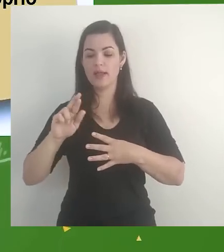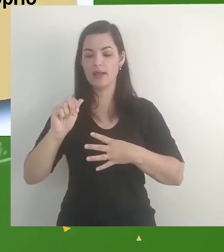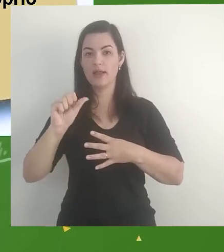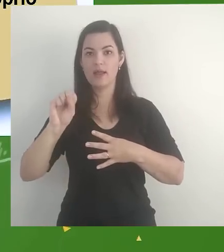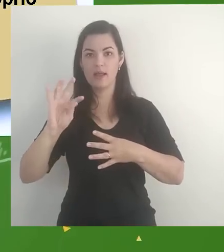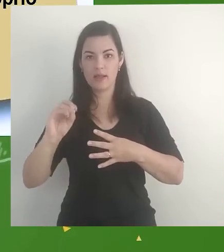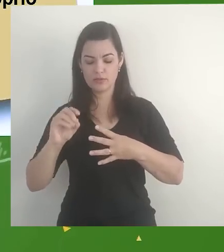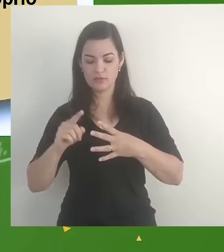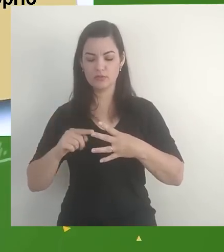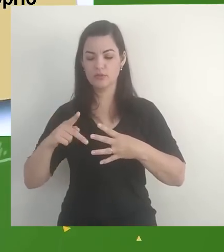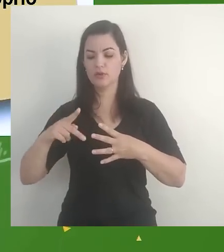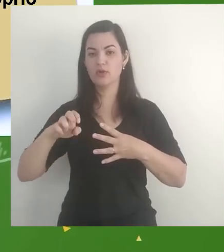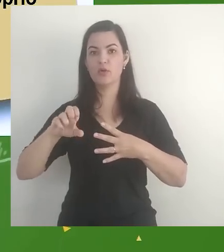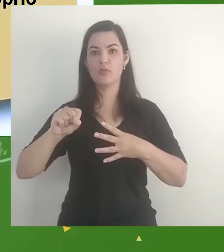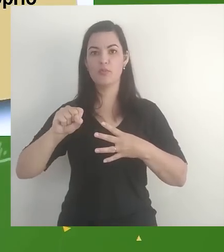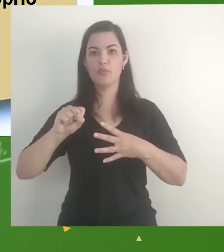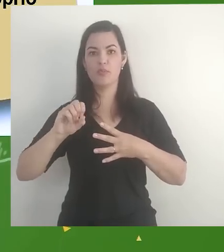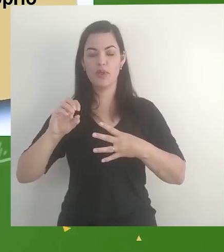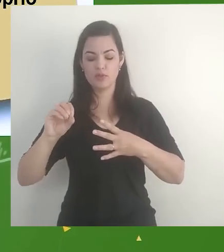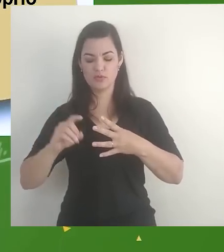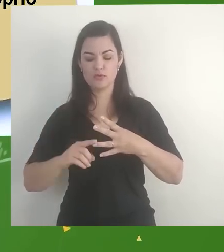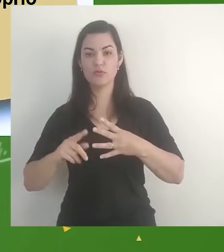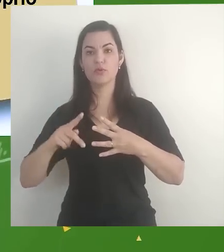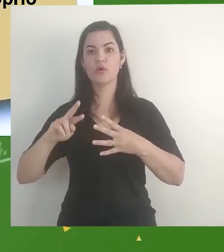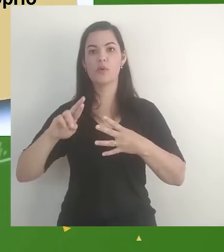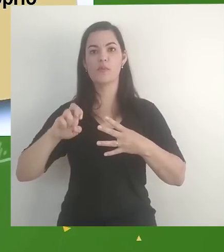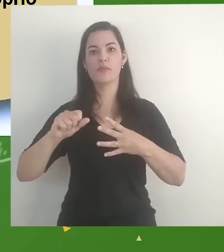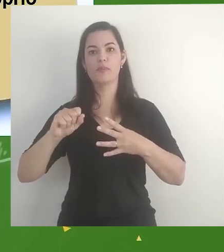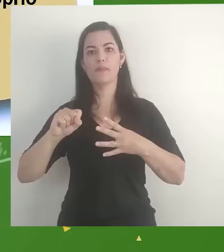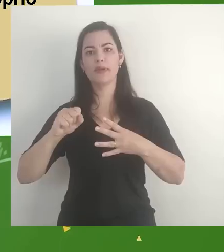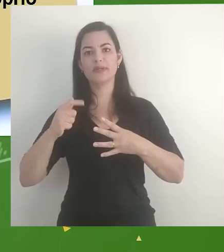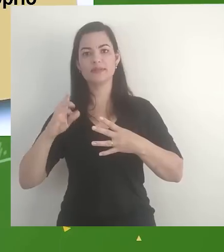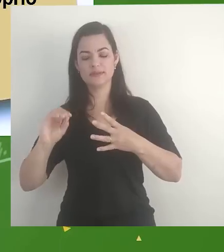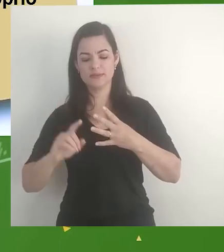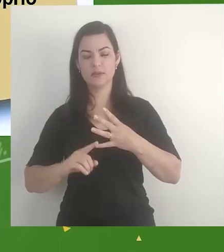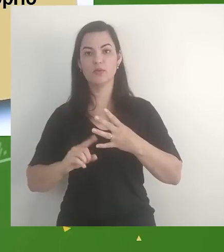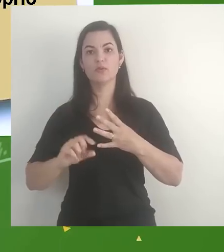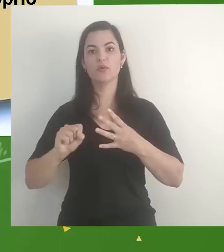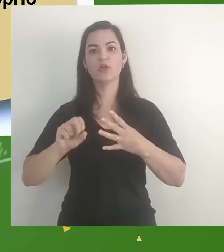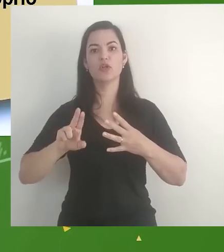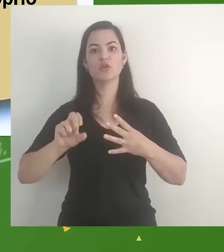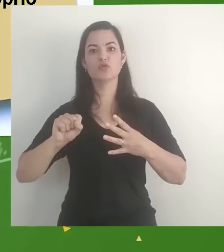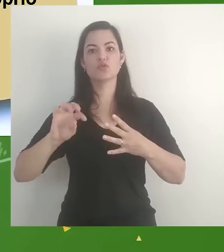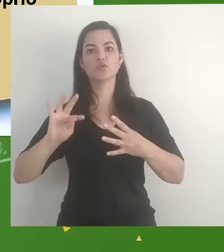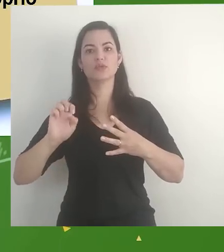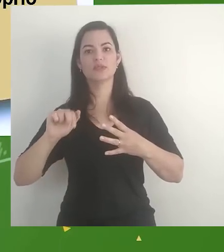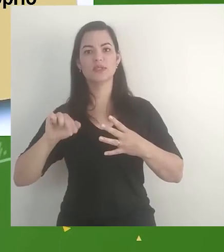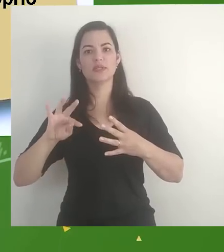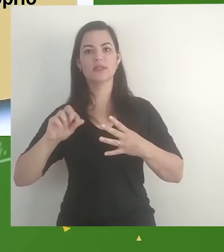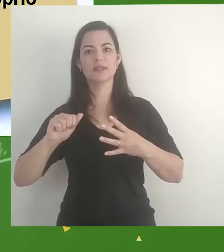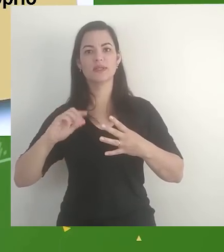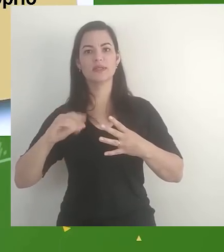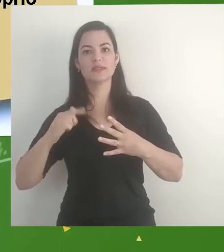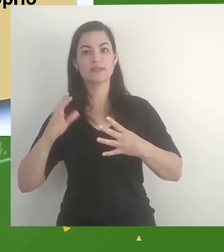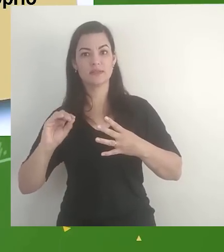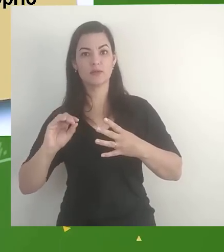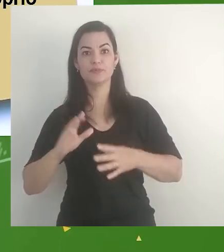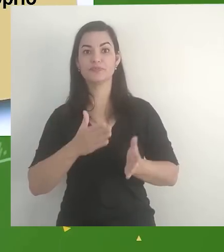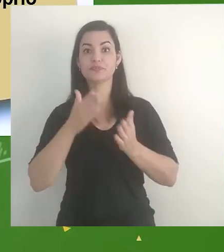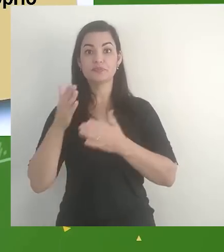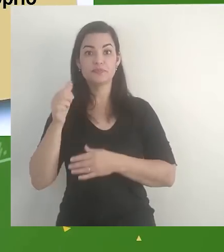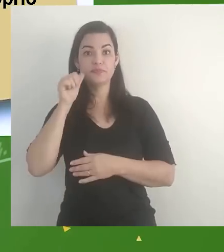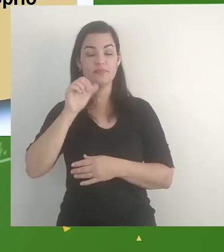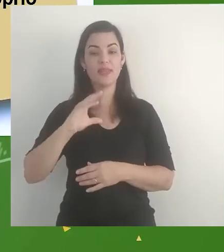e sustentação. Eu falei delas aqui essa semana, hein, Yasmin? A Caroline Avelino, do